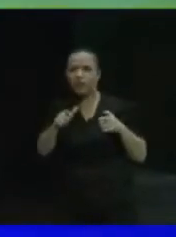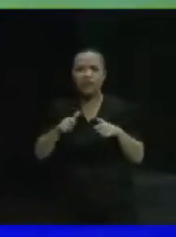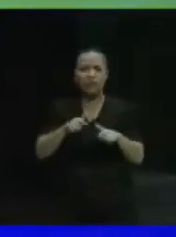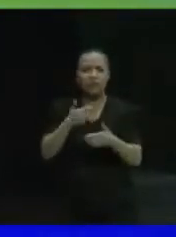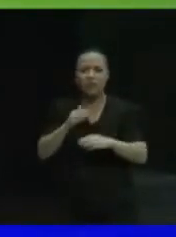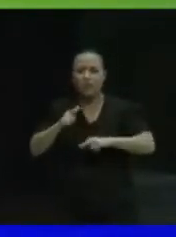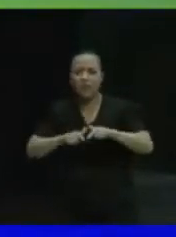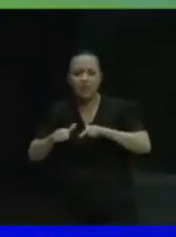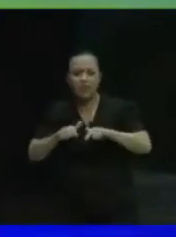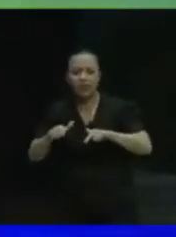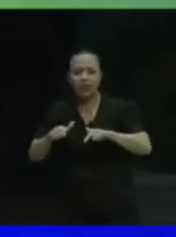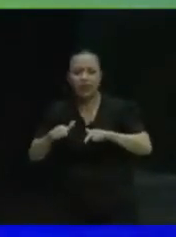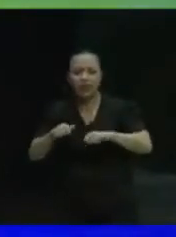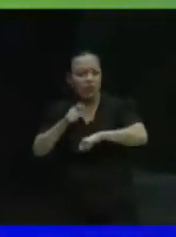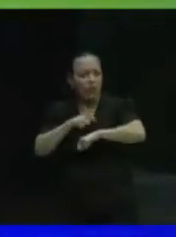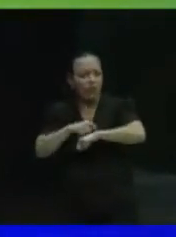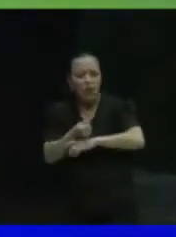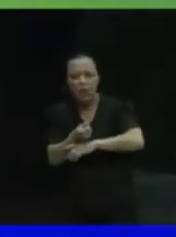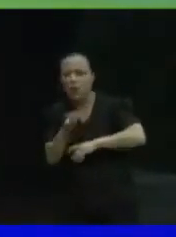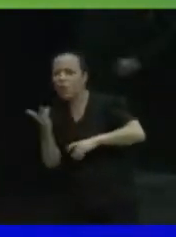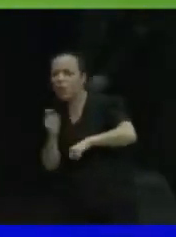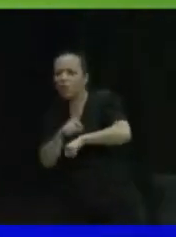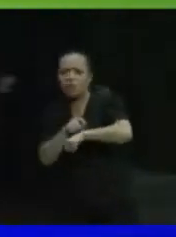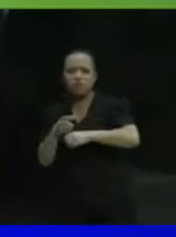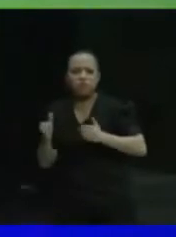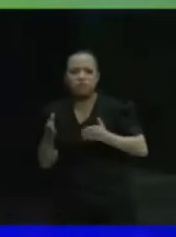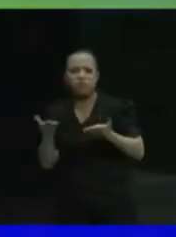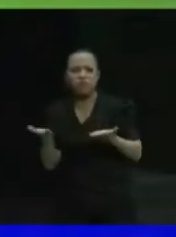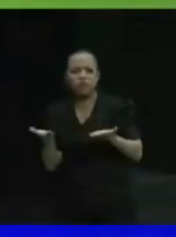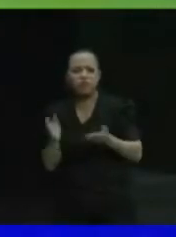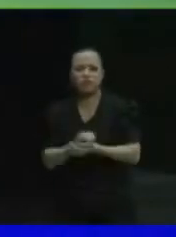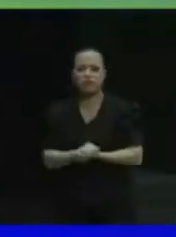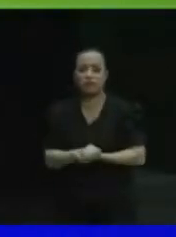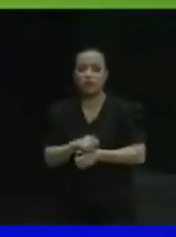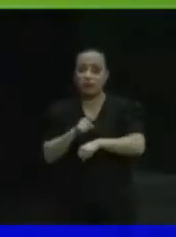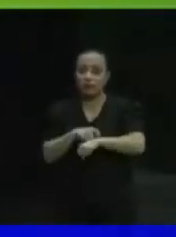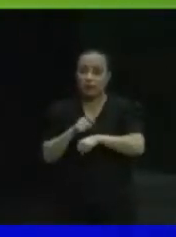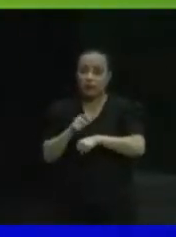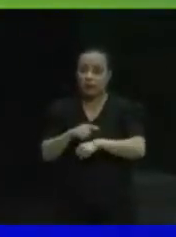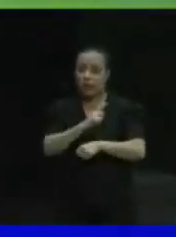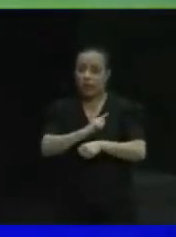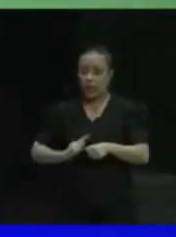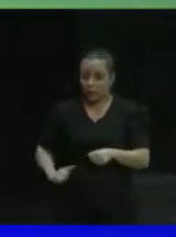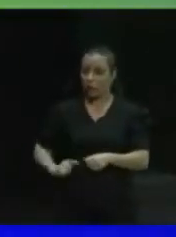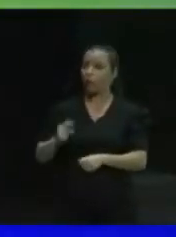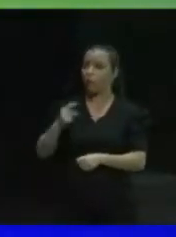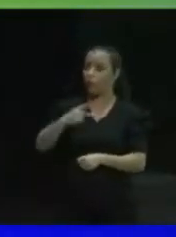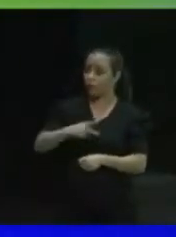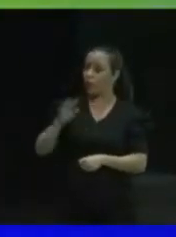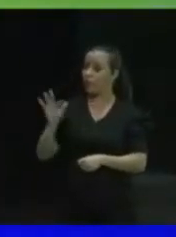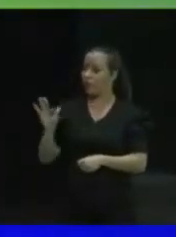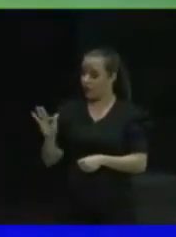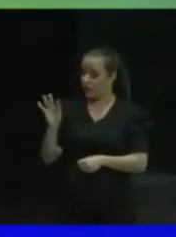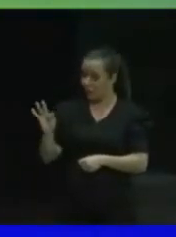há quanto tempo essas coisas estão assim? Desde a época do governo do PT, o